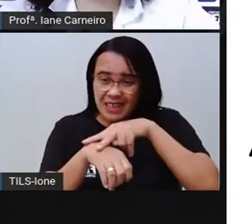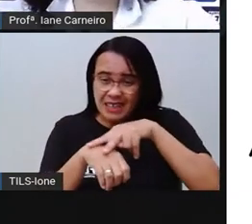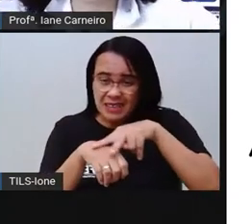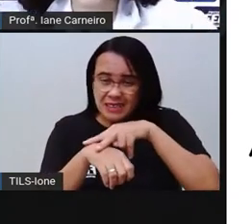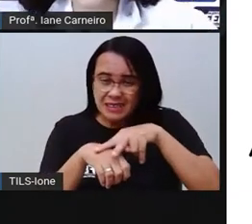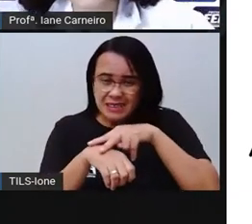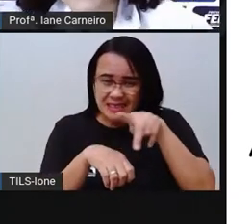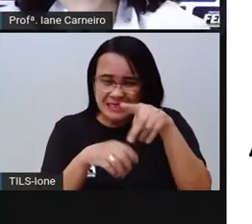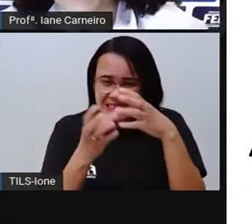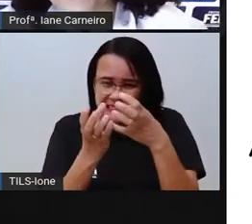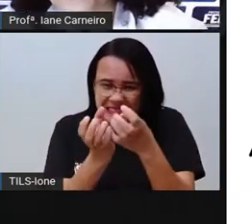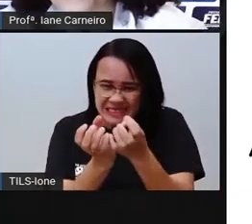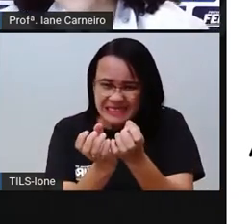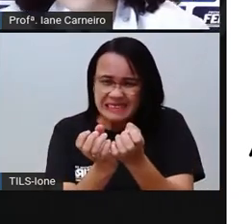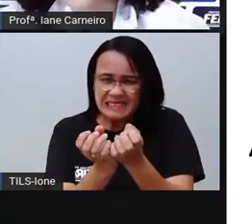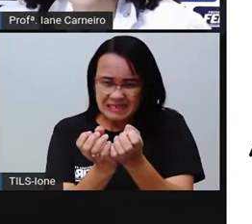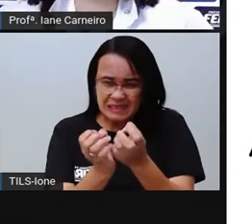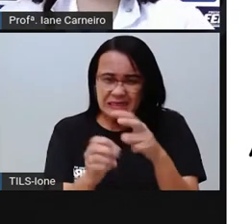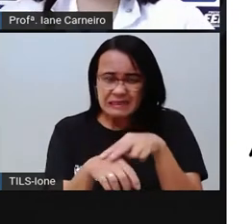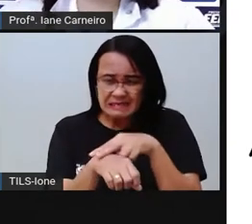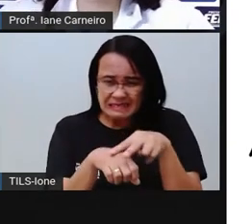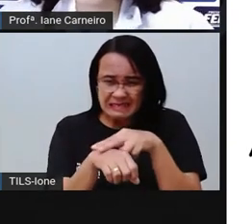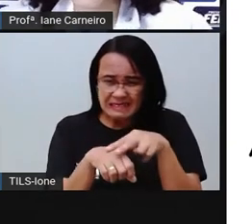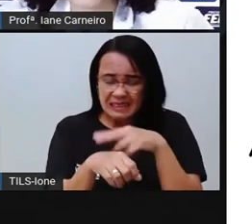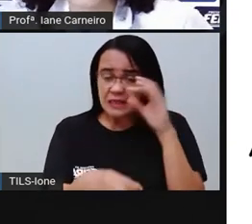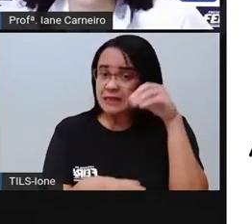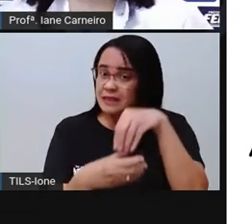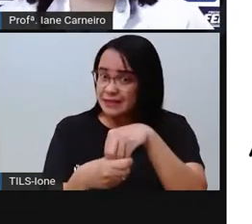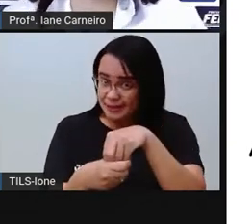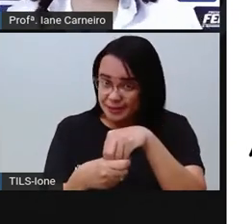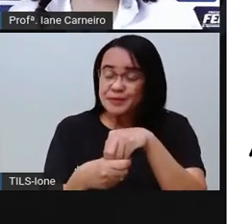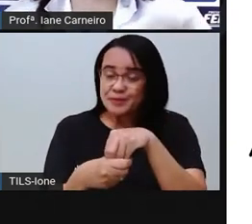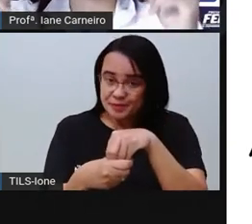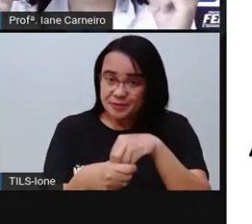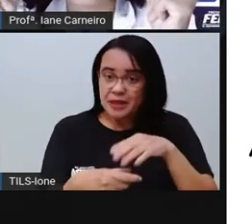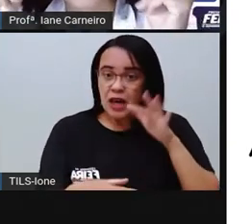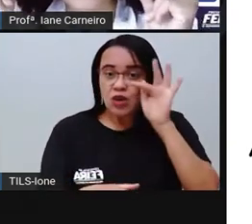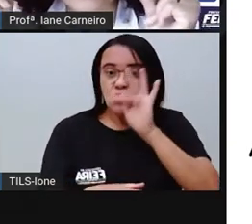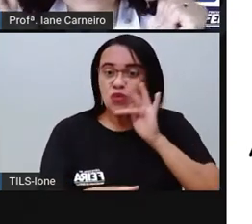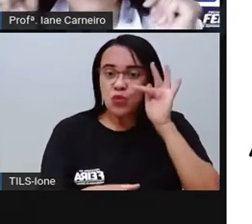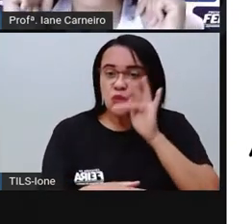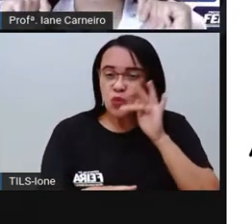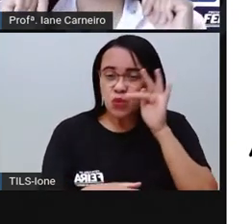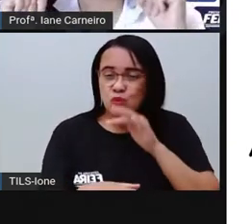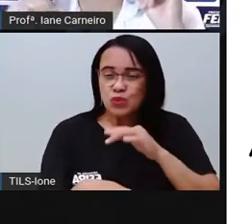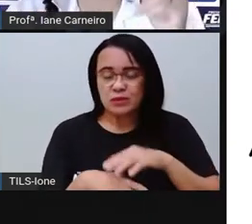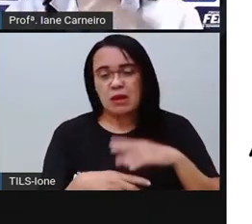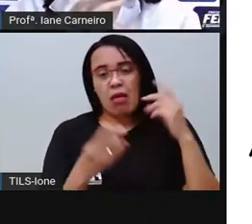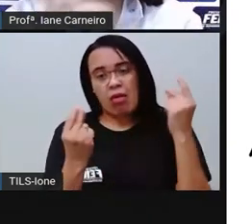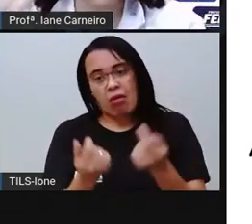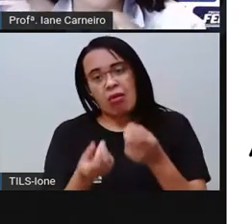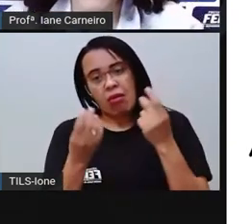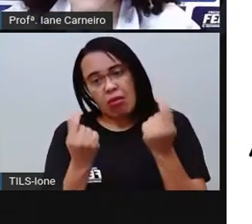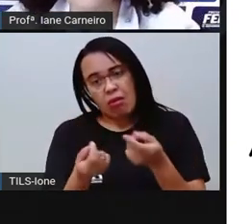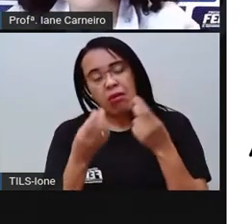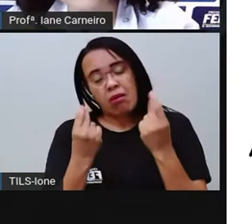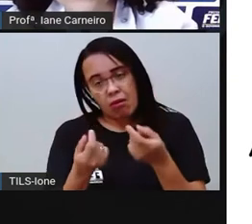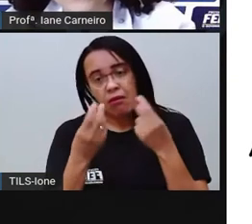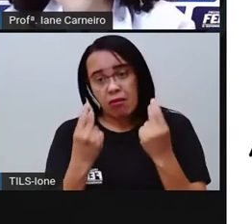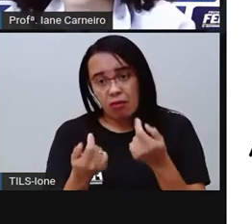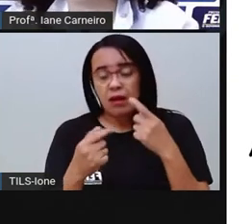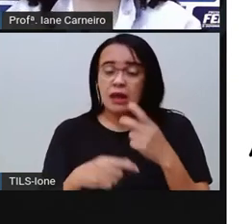Vocês já viram um fungo desse aí? Às vezes acontece quando a fruta está lá na fruteira há muito tempo e a gente lavou e